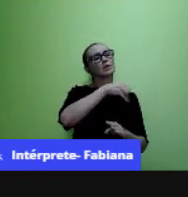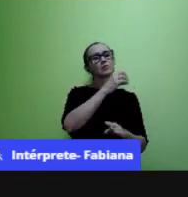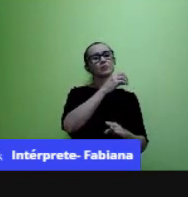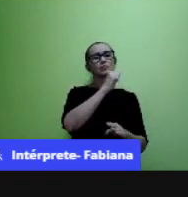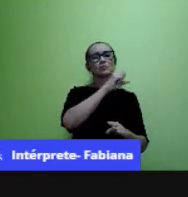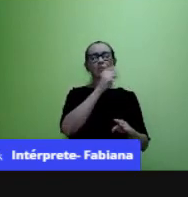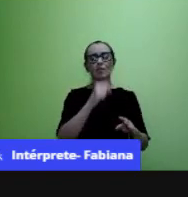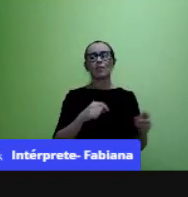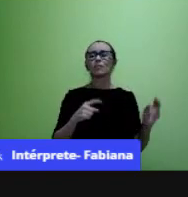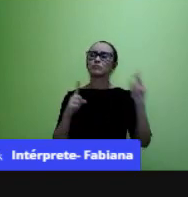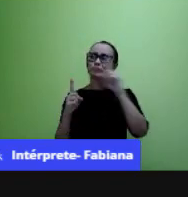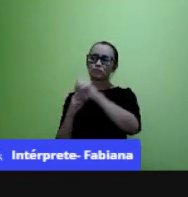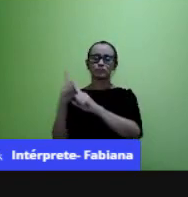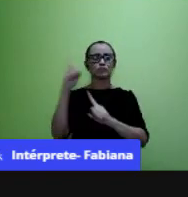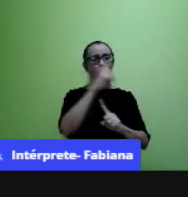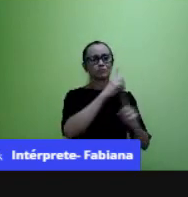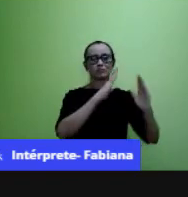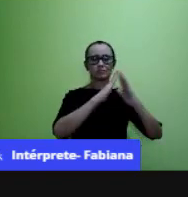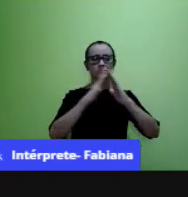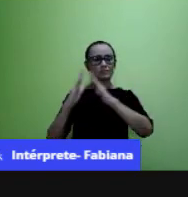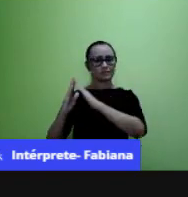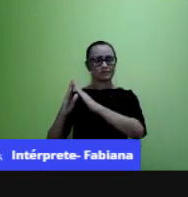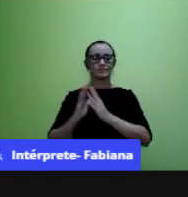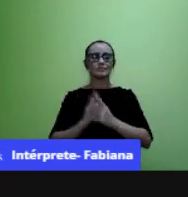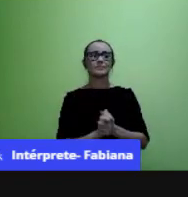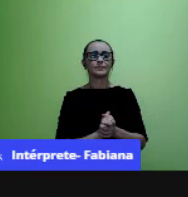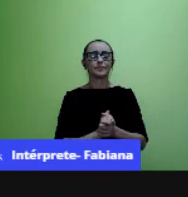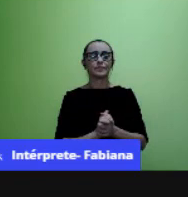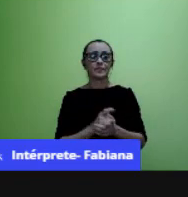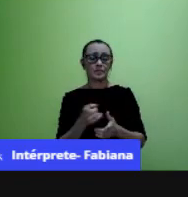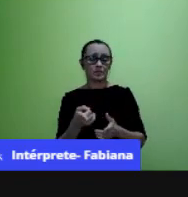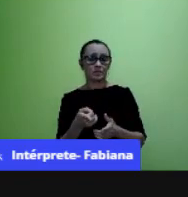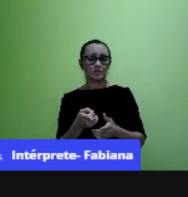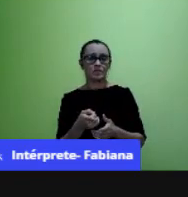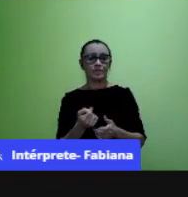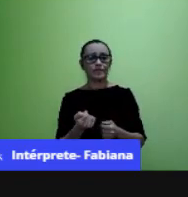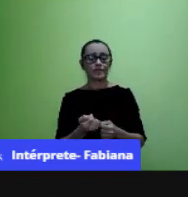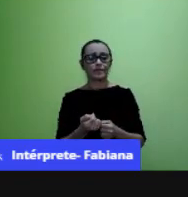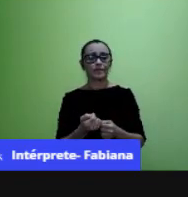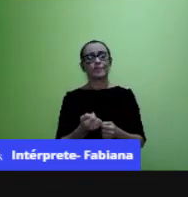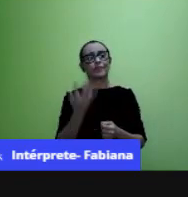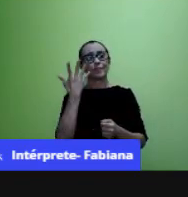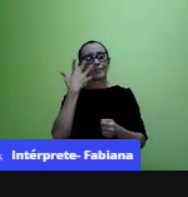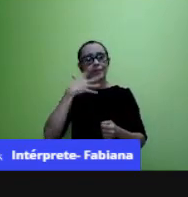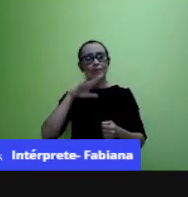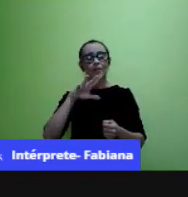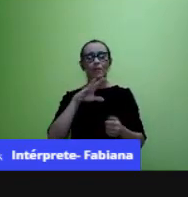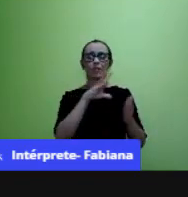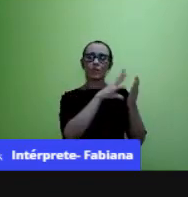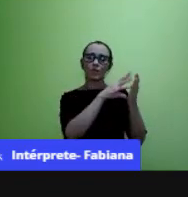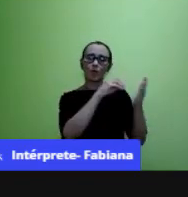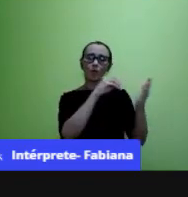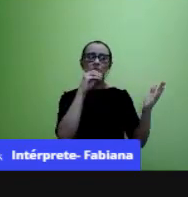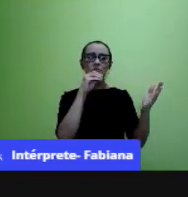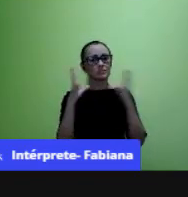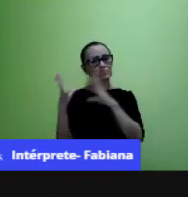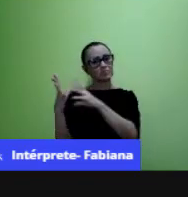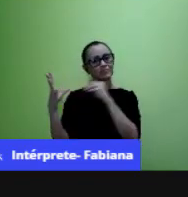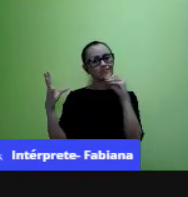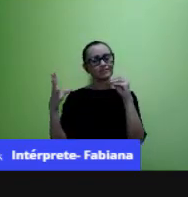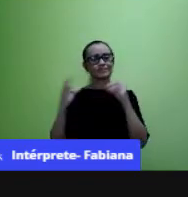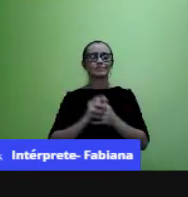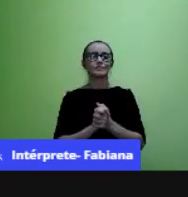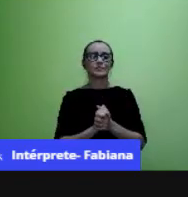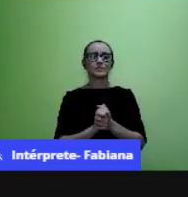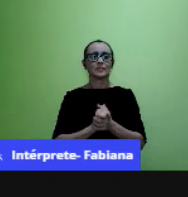Tá. Nesse momento, a criança ela só está repetindo o que eu estou fazendo, uma criança de 2 anos. Lá, quando ela tem 4, 5 anos, isso já